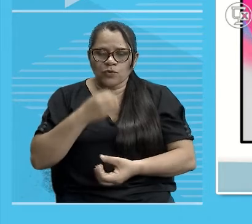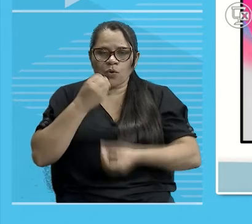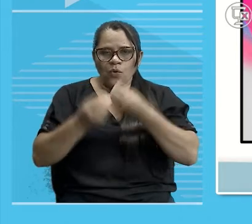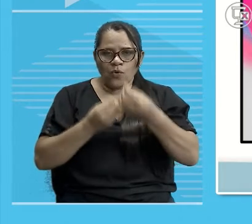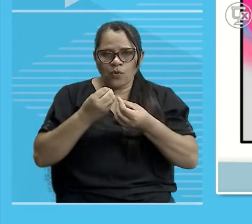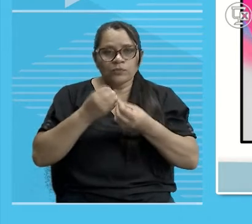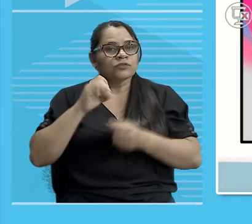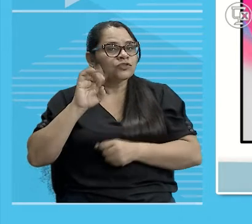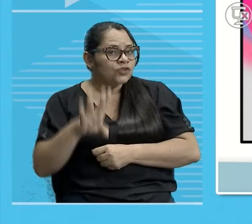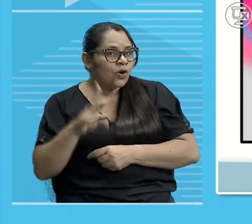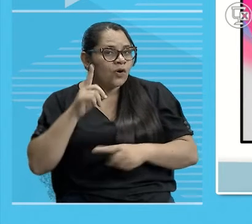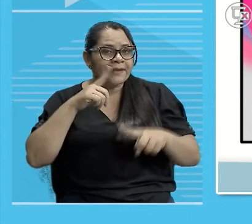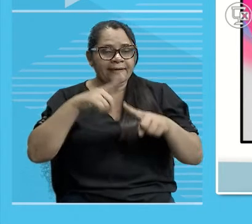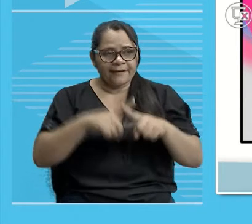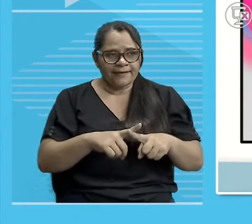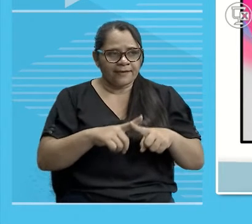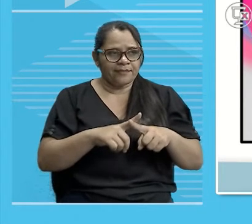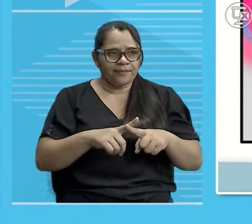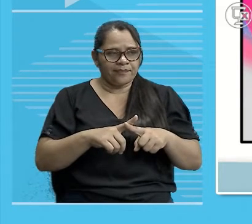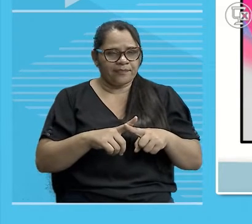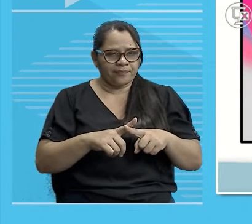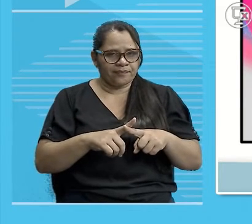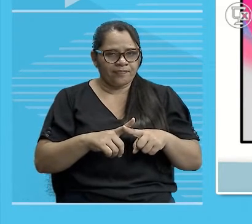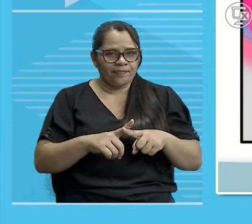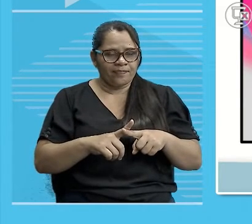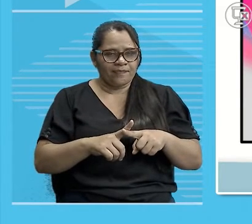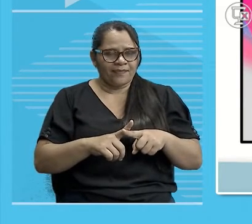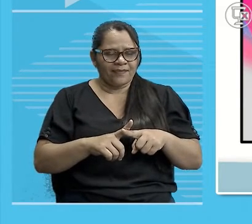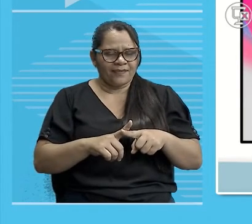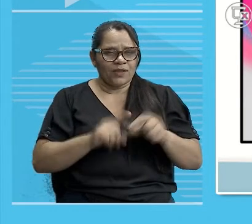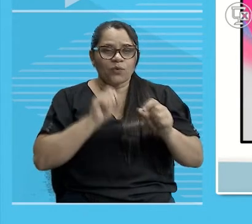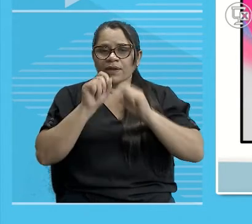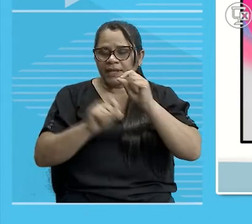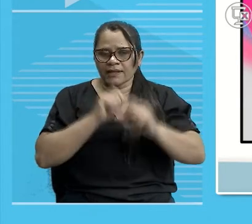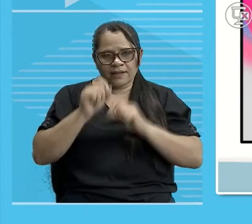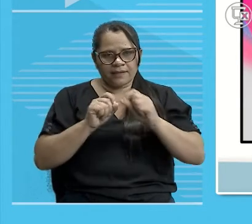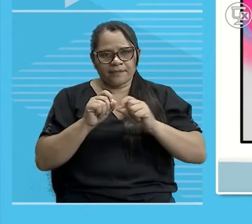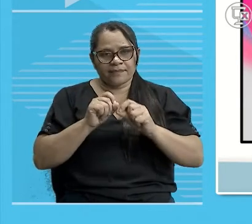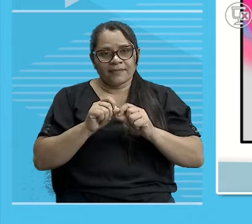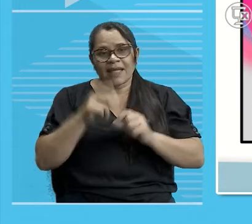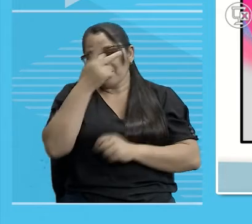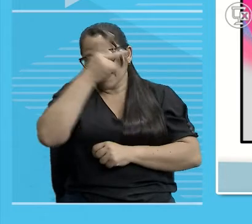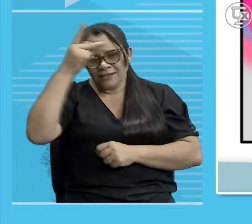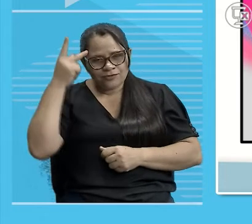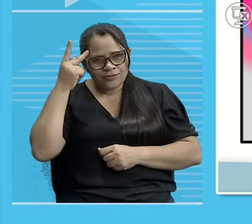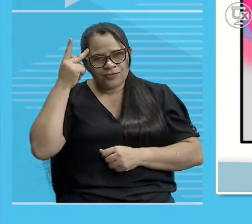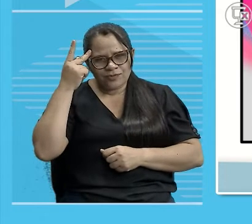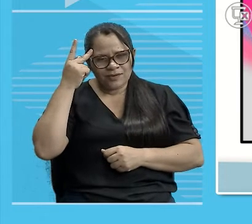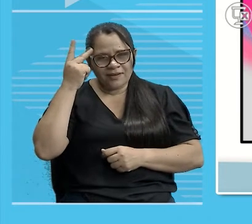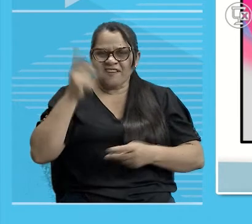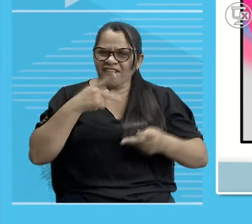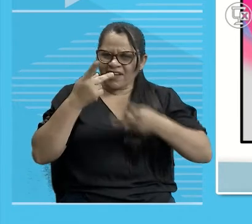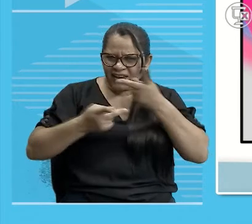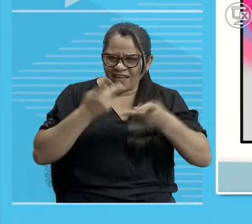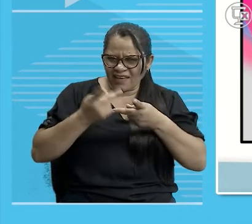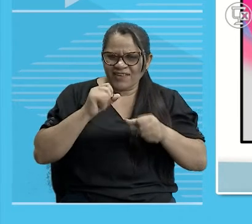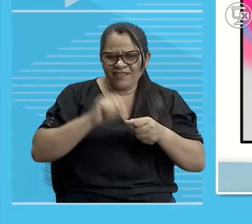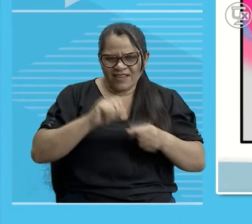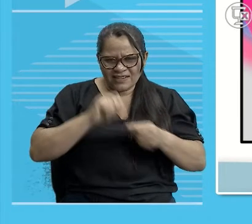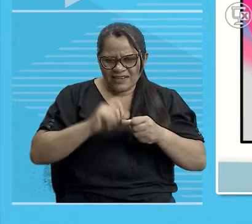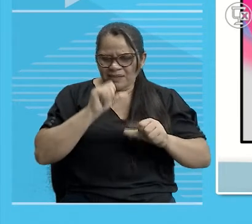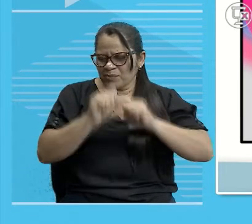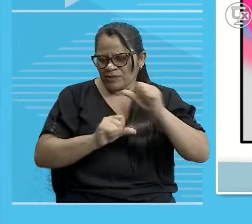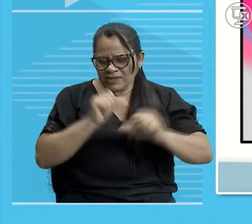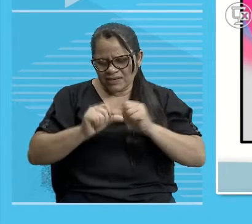só que uma coisa é você dizer que vai fazer mudanças numa empresa